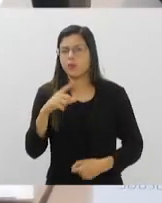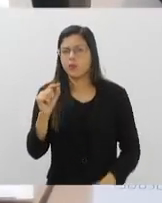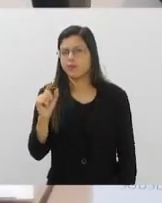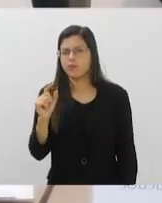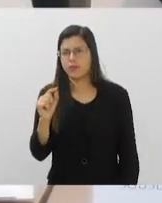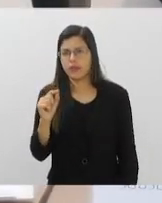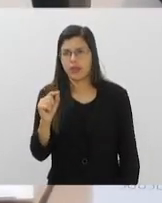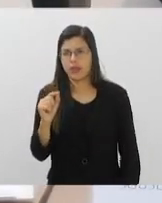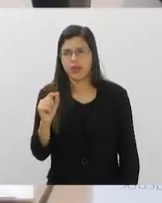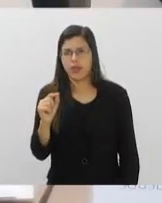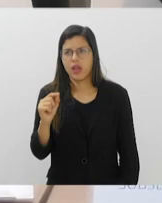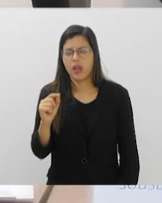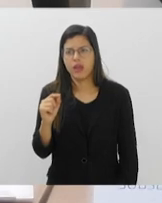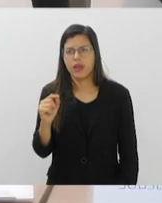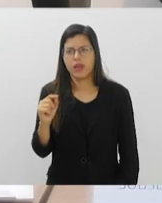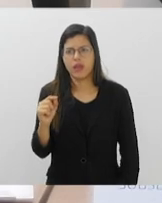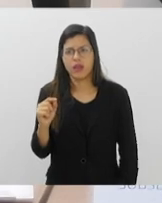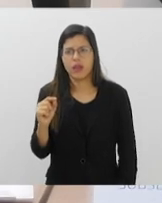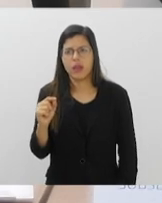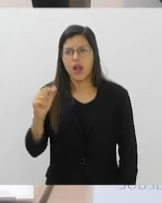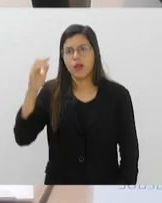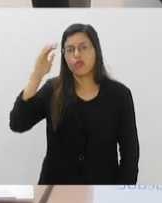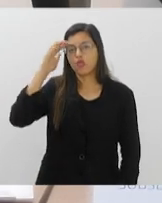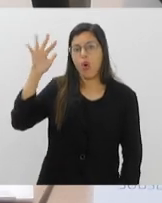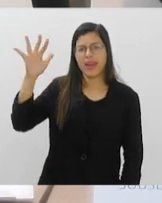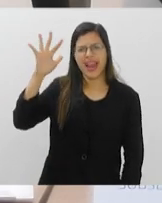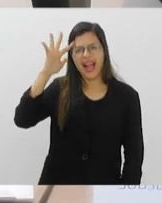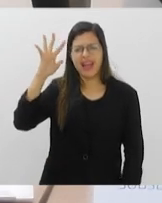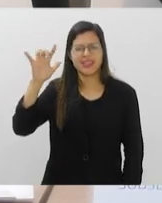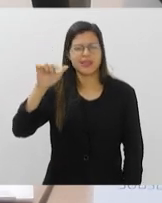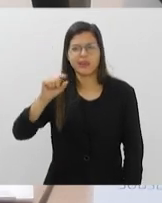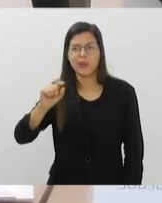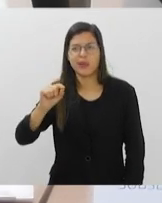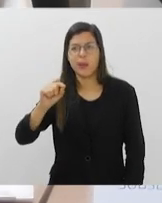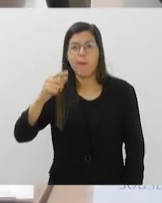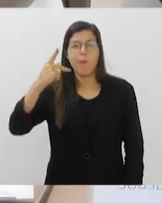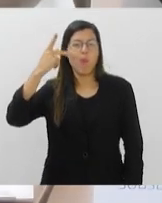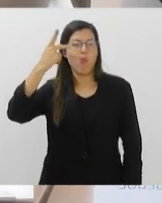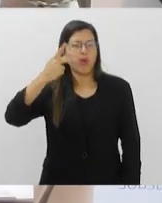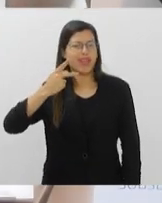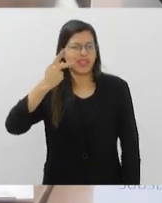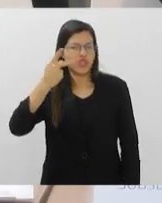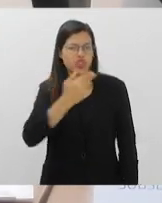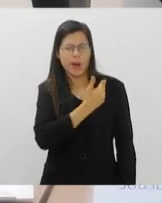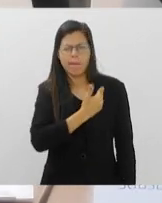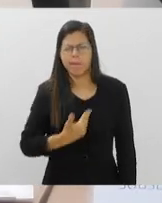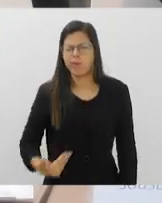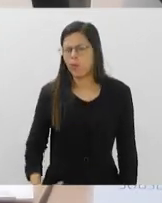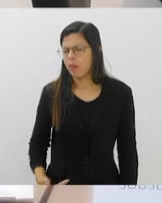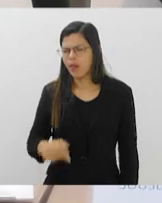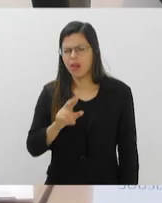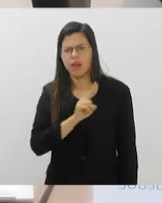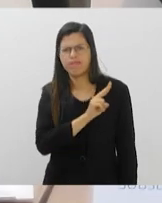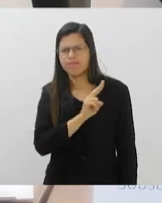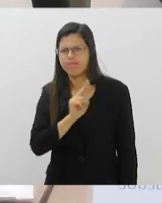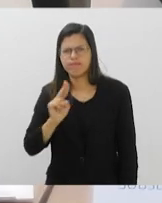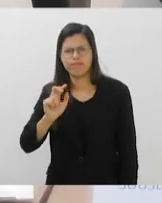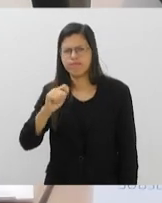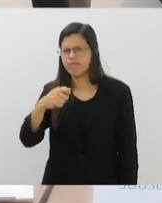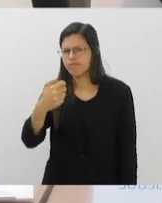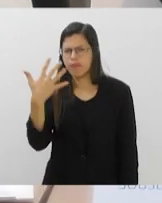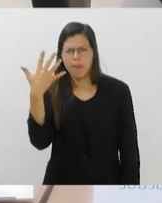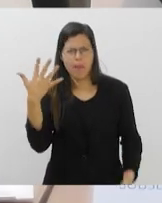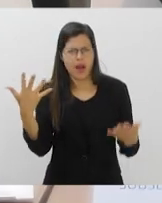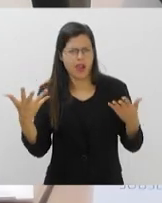sonhada aclamada dita políticas ó que nome lindo as políticas públicas